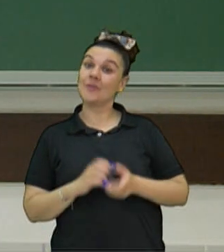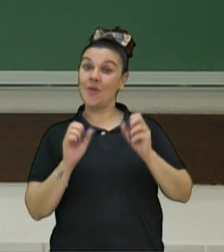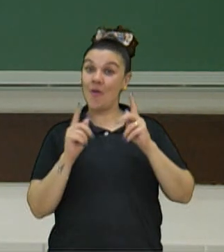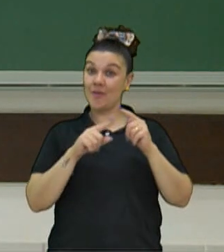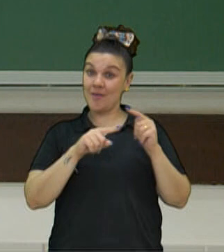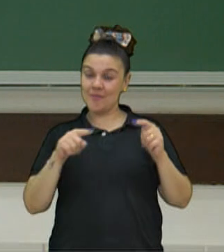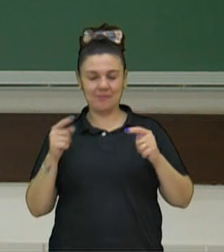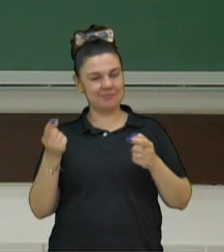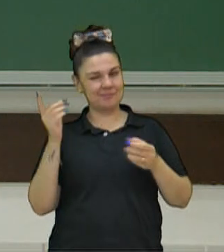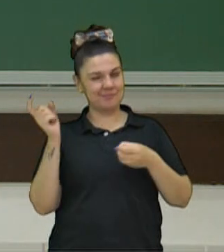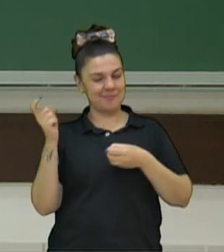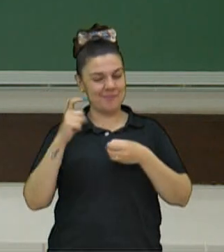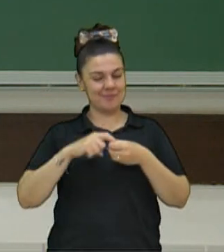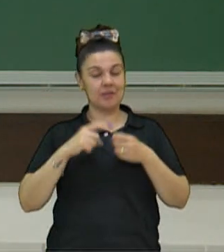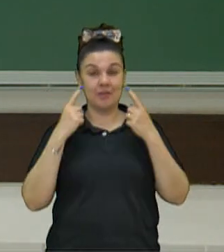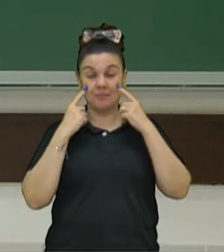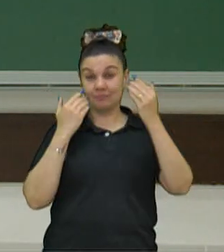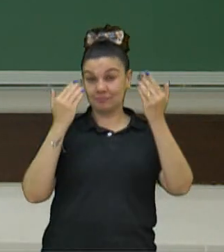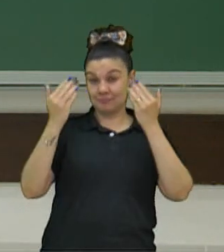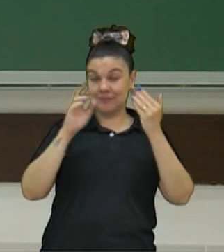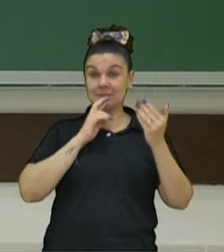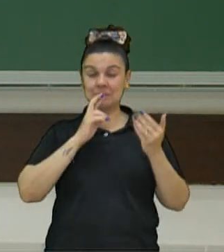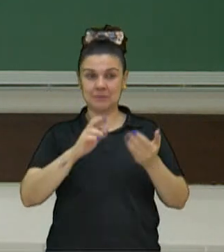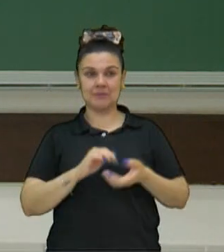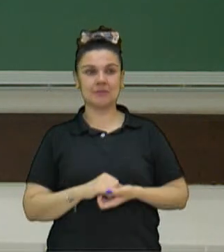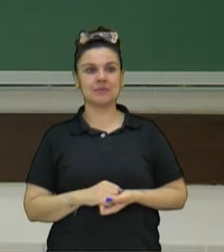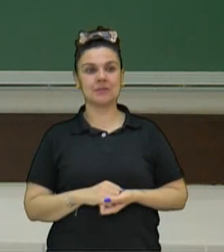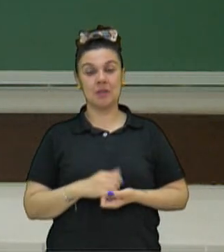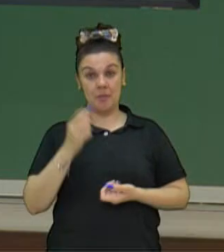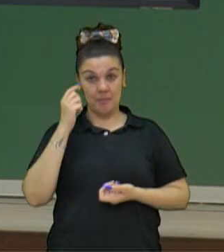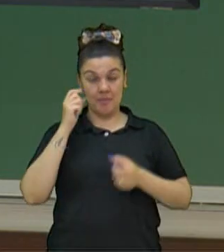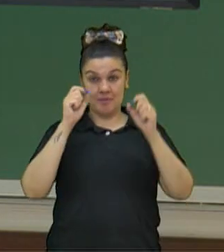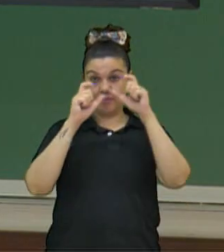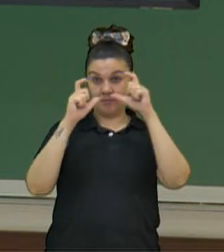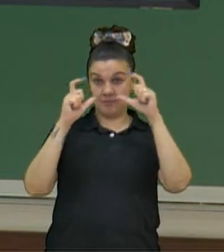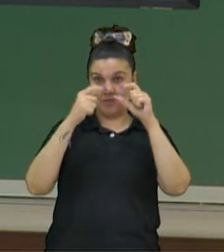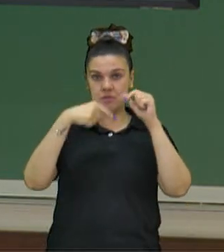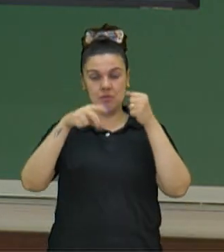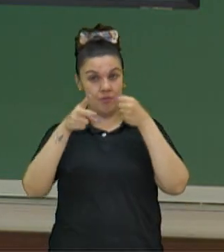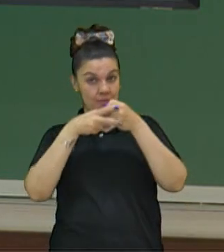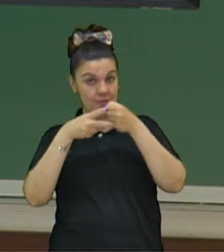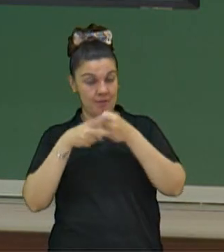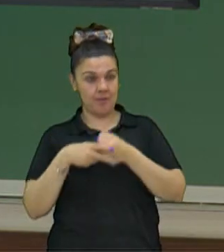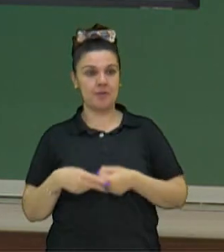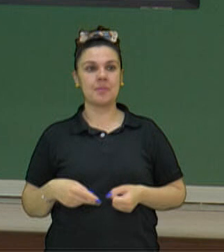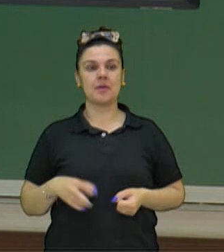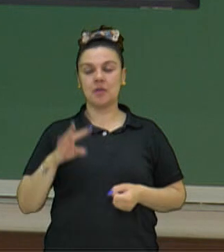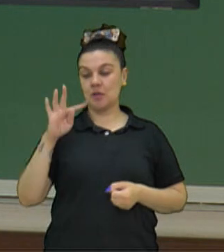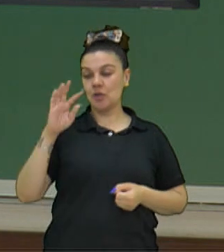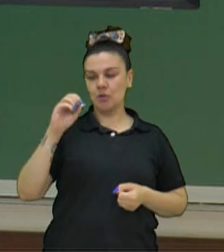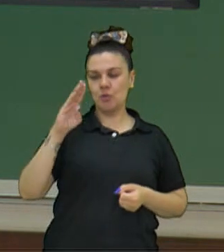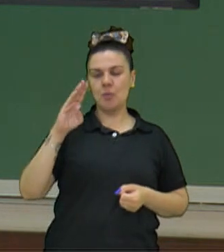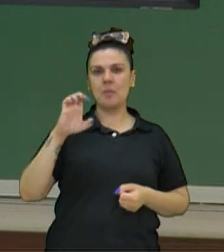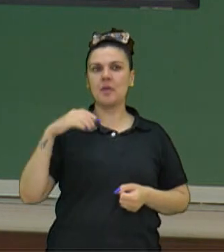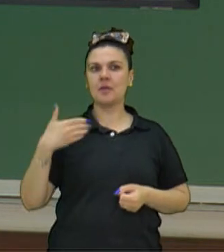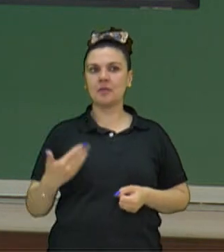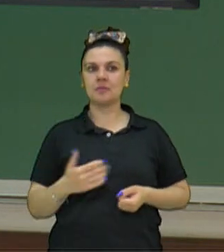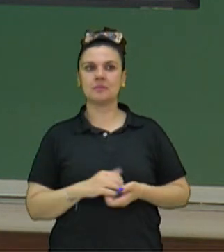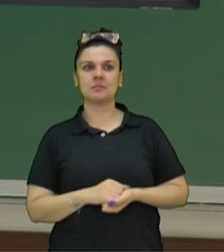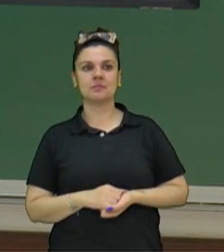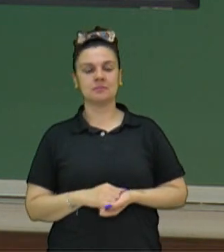Ok, vamos lá então. Vamos conferir a sua resposta. Presta atenção nos verbos. Verbo to be no passado,